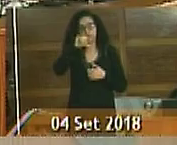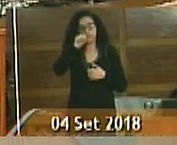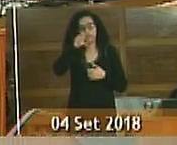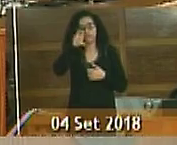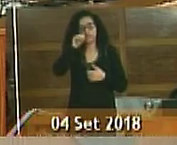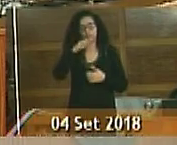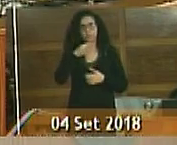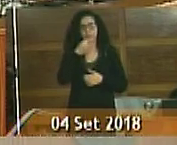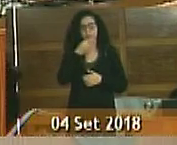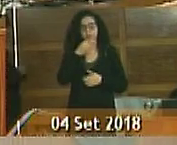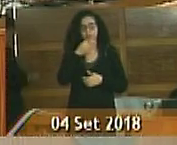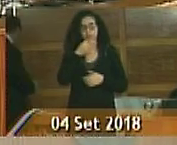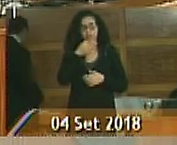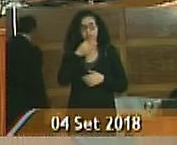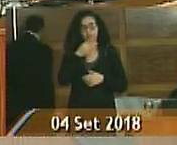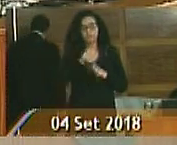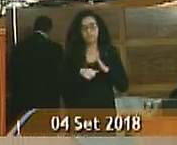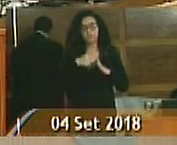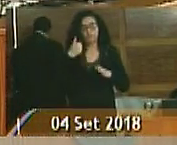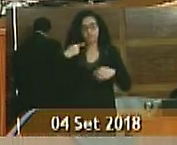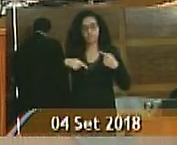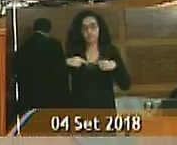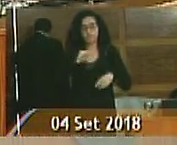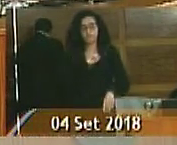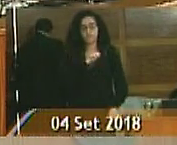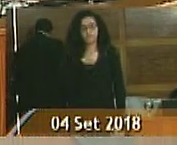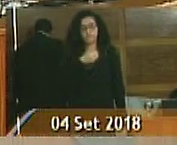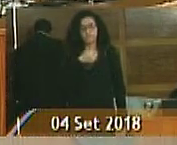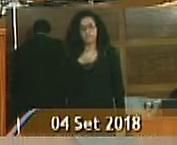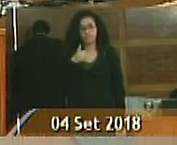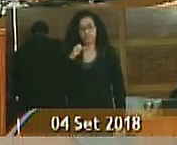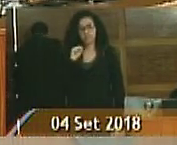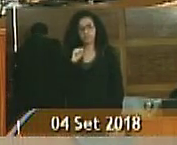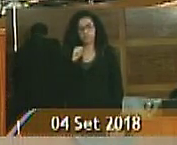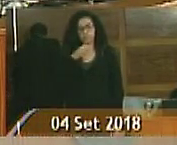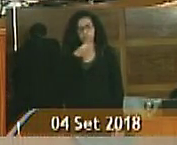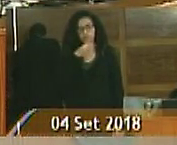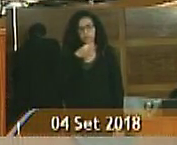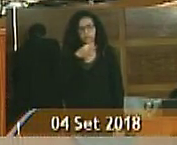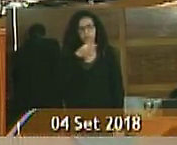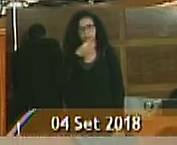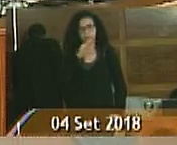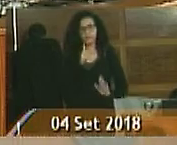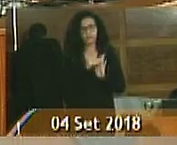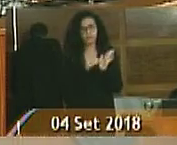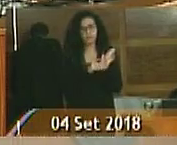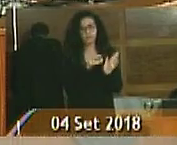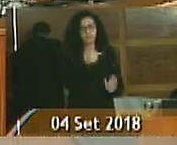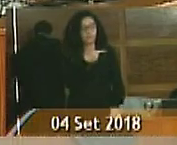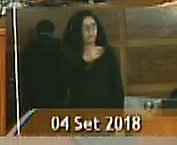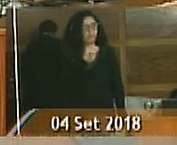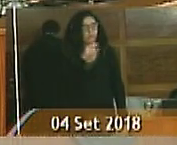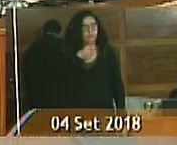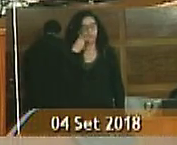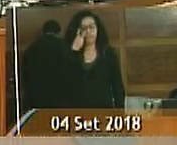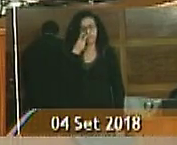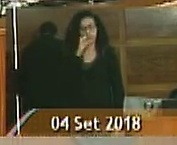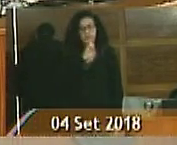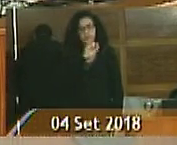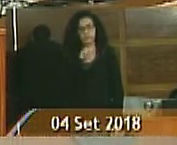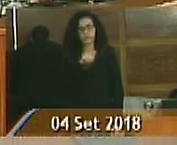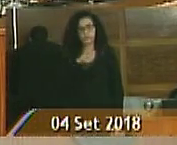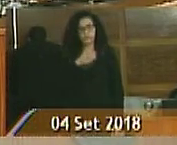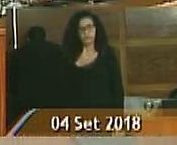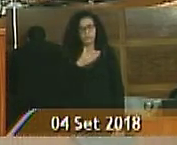Em primeira discussão, parecer 186/2018, opinando favoravelmente a aprovação do projeto de decreto legislativo 20/2018, de autoria vereador Zé